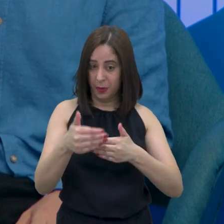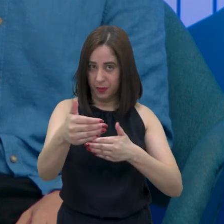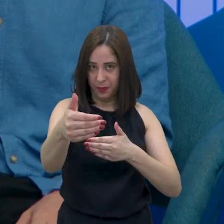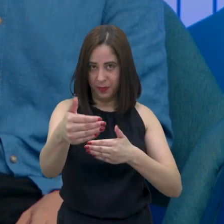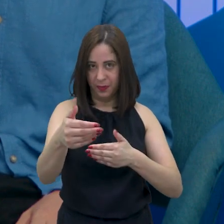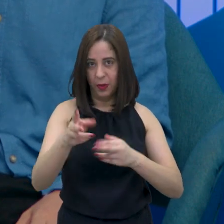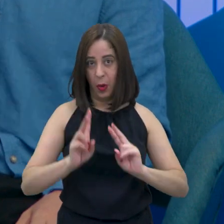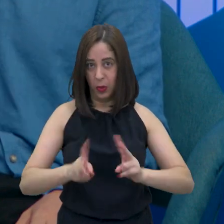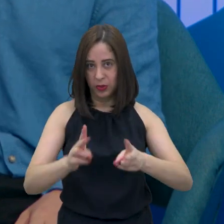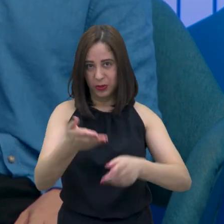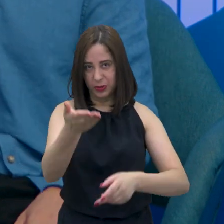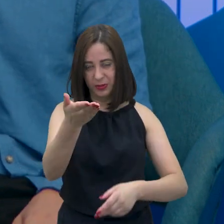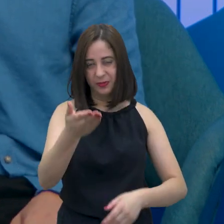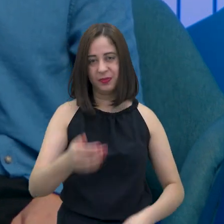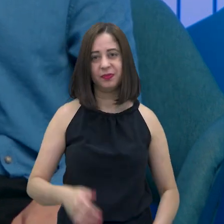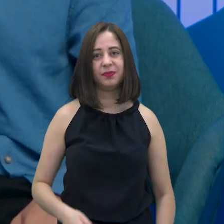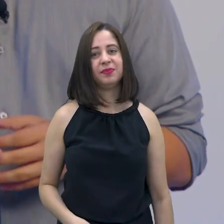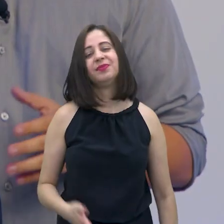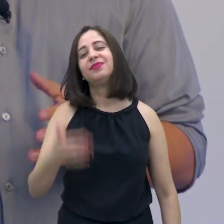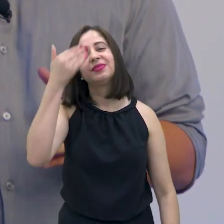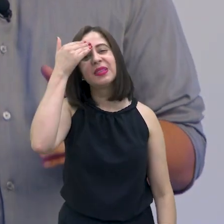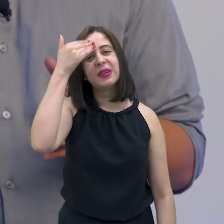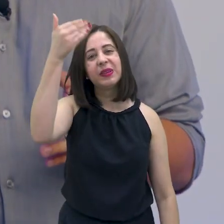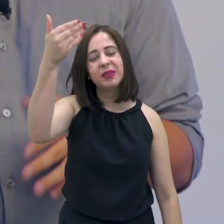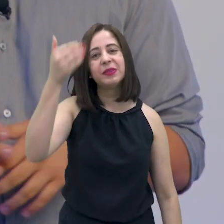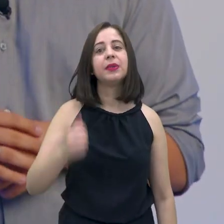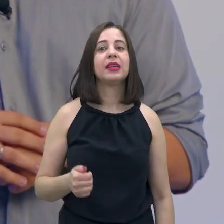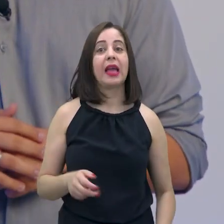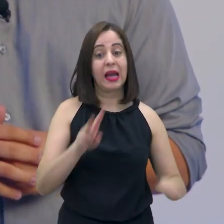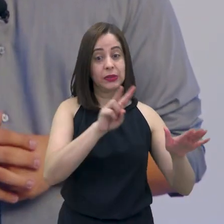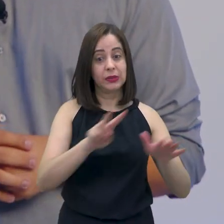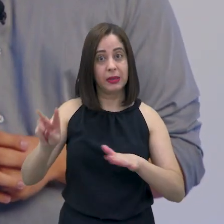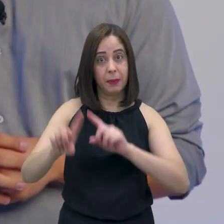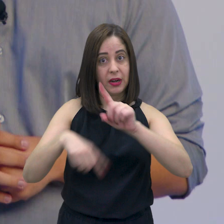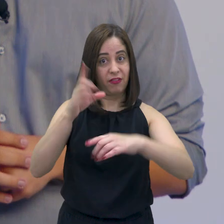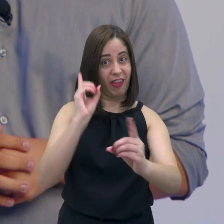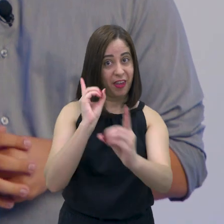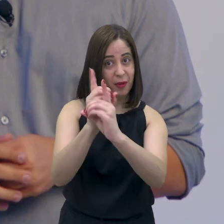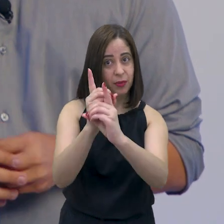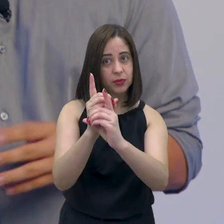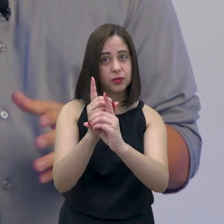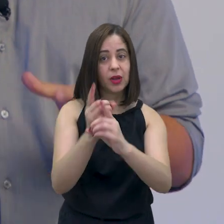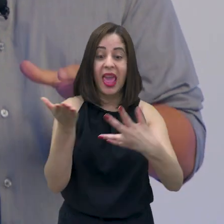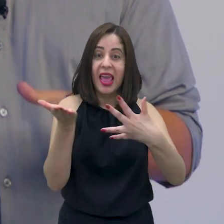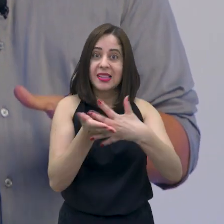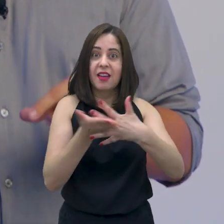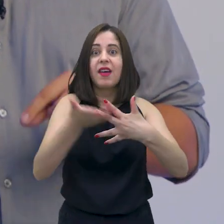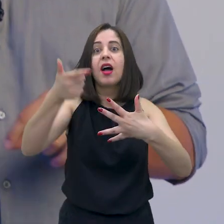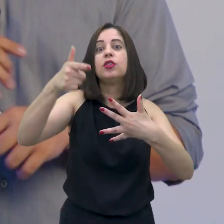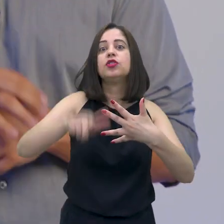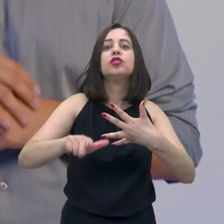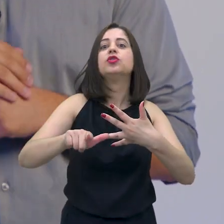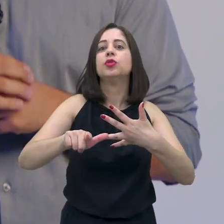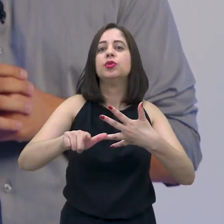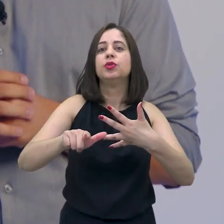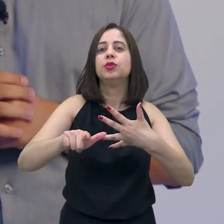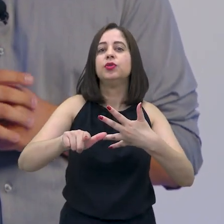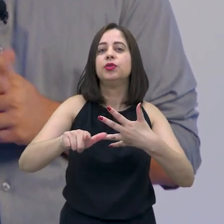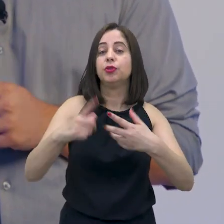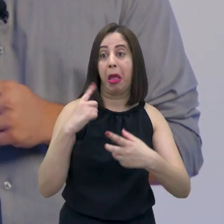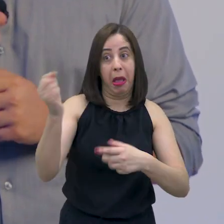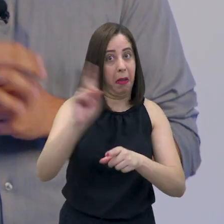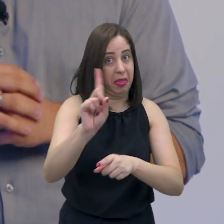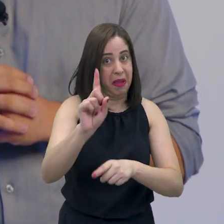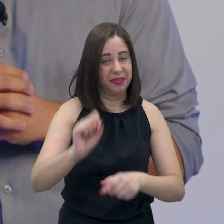mais pela frente, hein? Volto com você, João. Obrigado, gente. Até semana que vem. Mais um intervalo aqui no Cidadania em